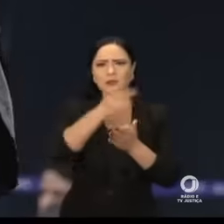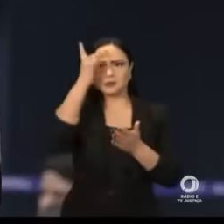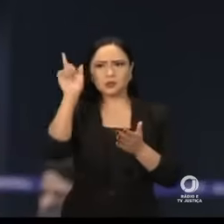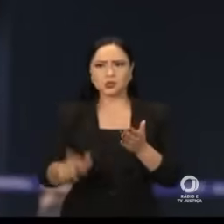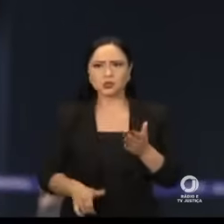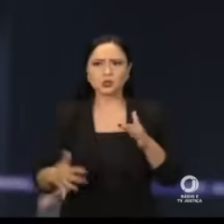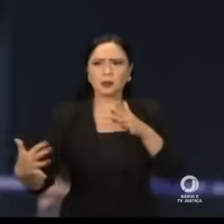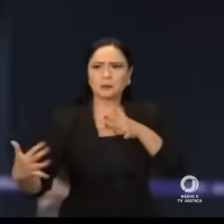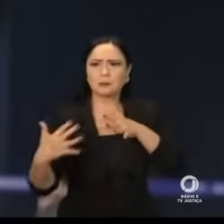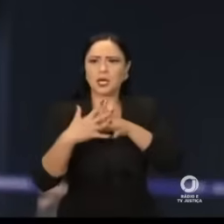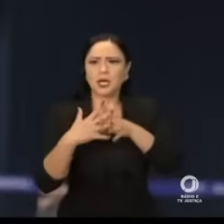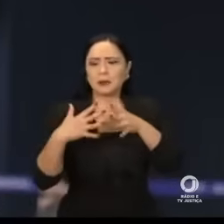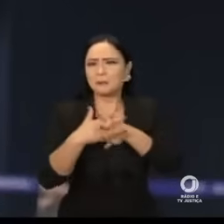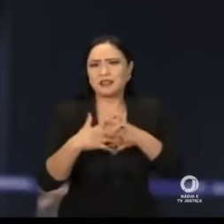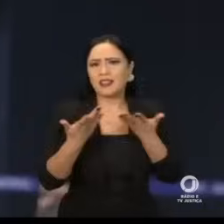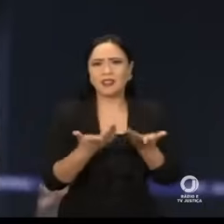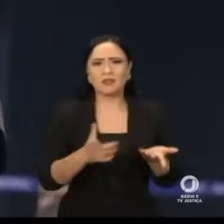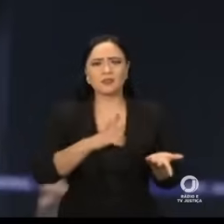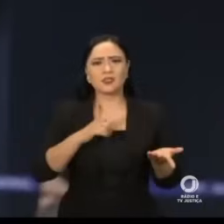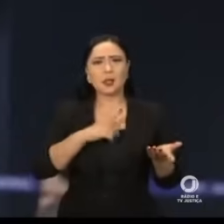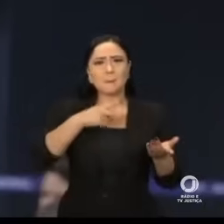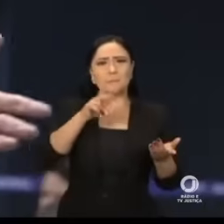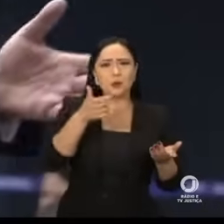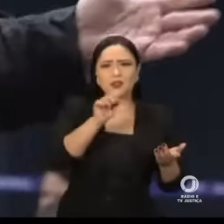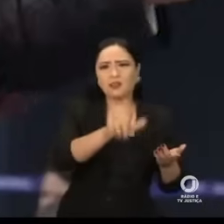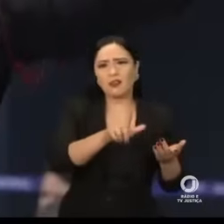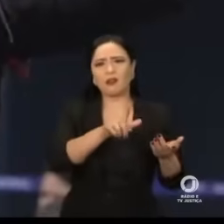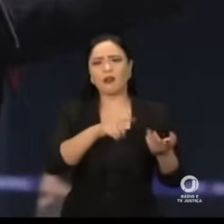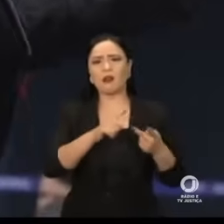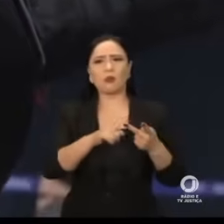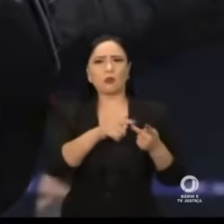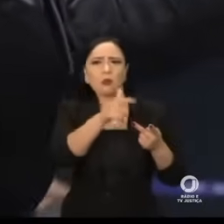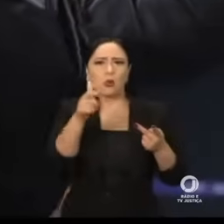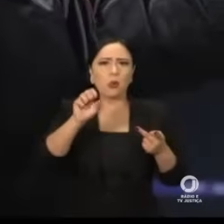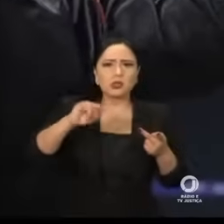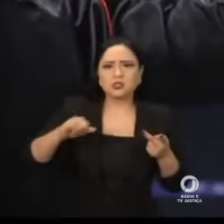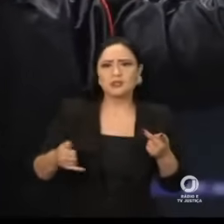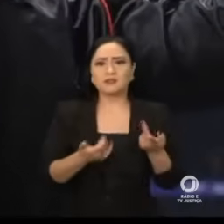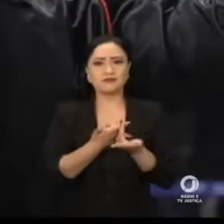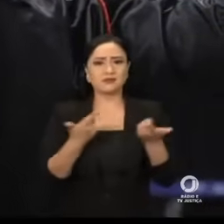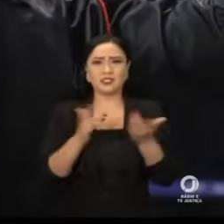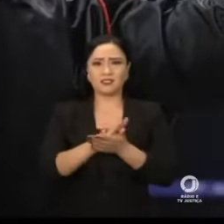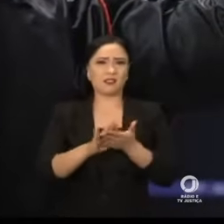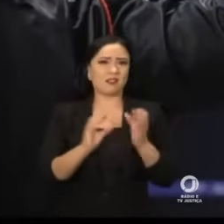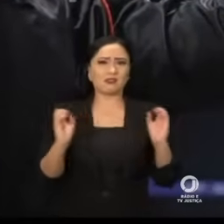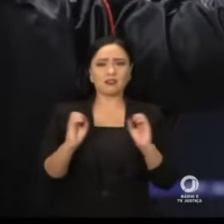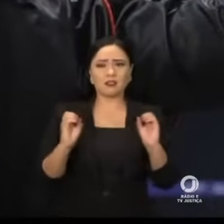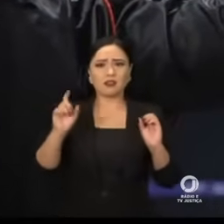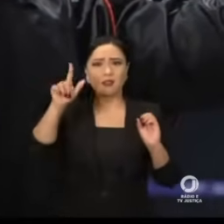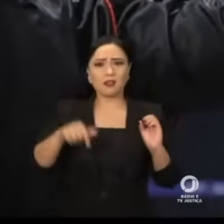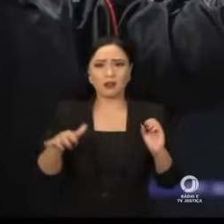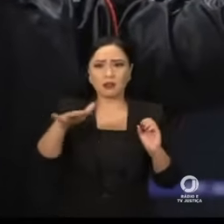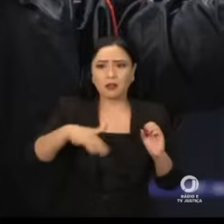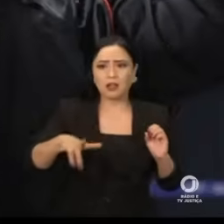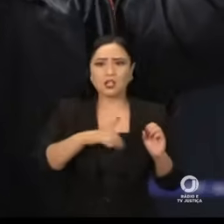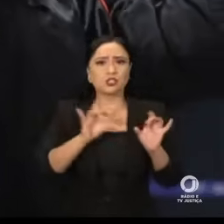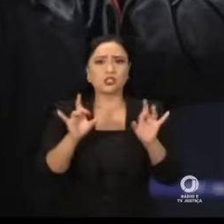janeiro, ao punhal, não tem nada. A denúncia está baseada num general que imprime